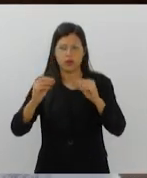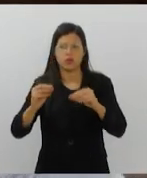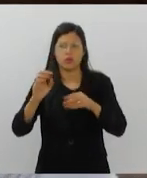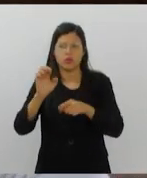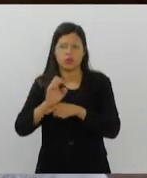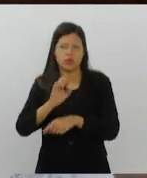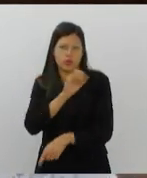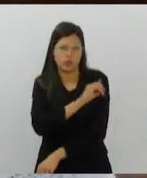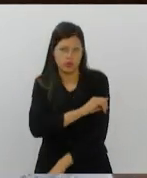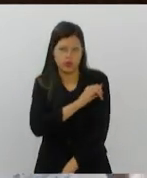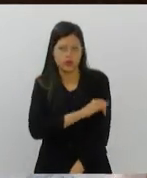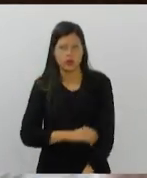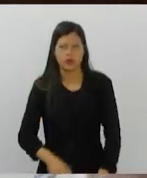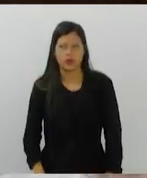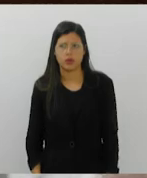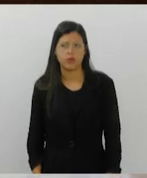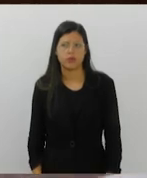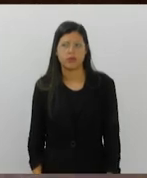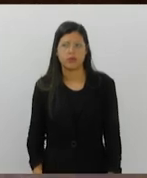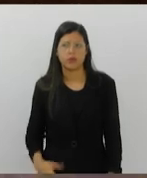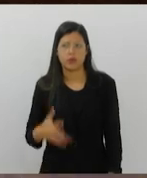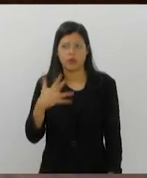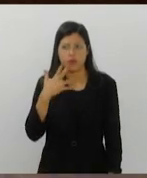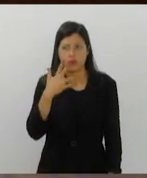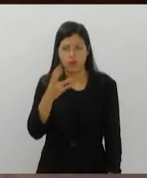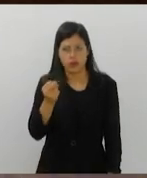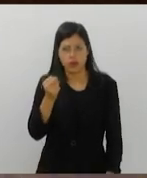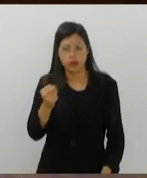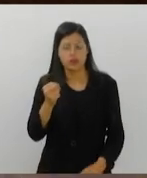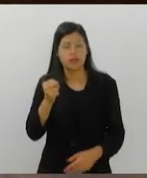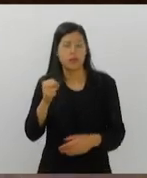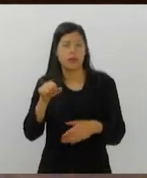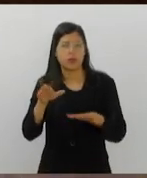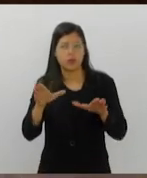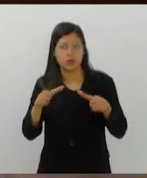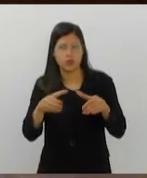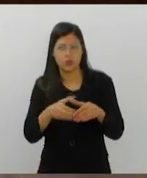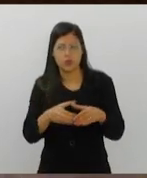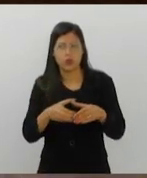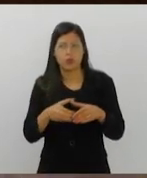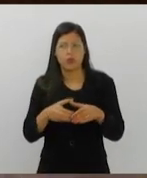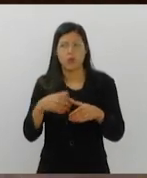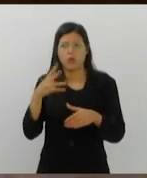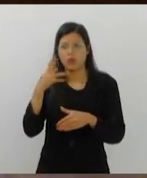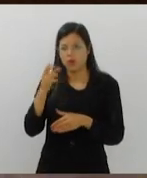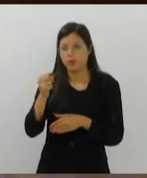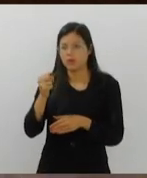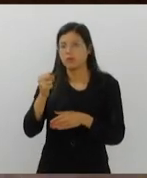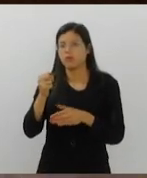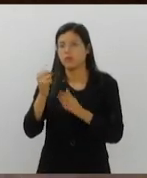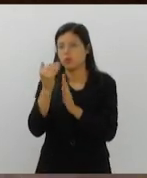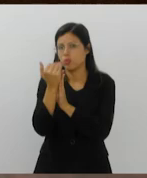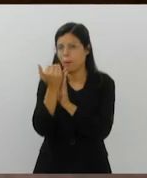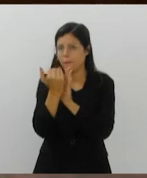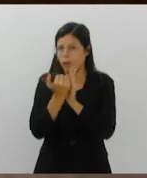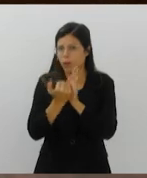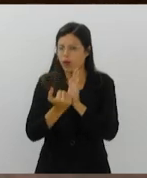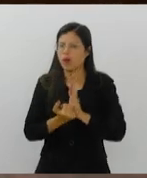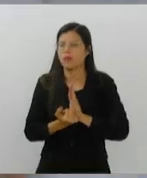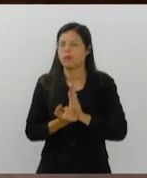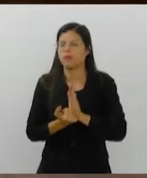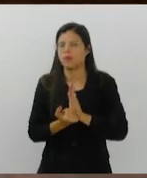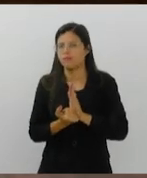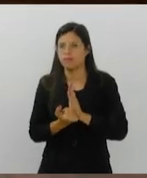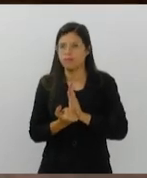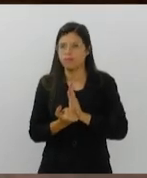do Rio de Janeiro, para o fortalecimento da FIPERJ, para o fortalecimento dos programas também, não é, que tem